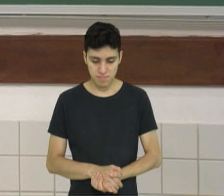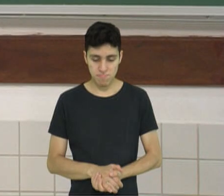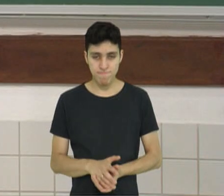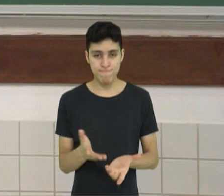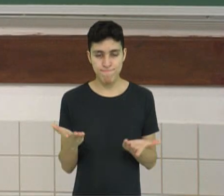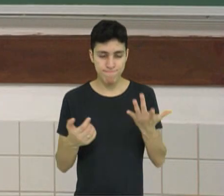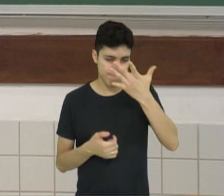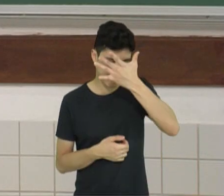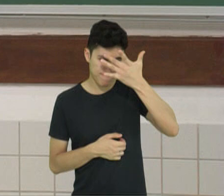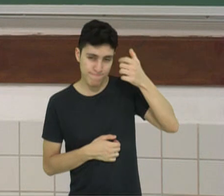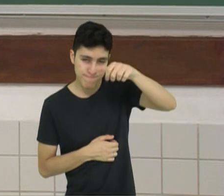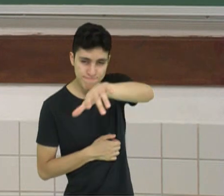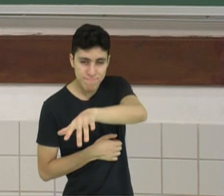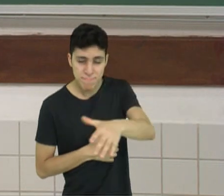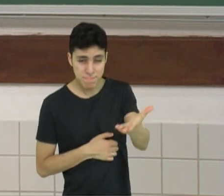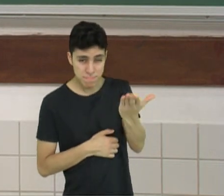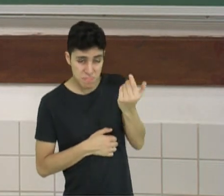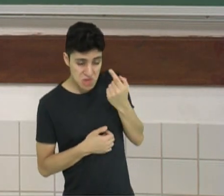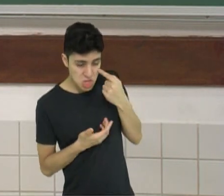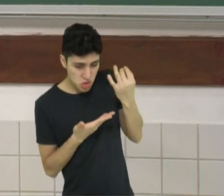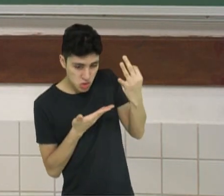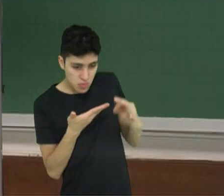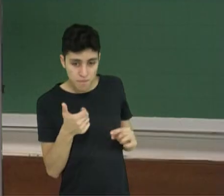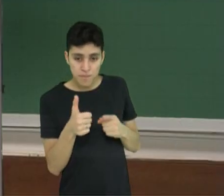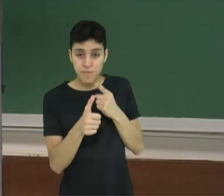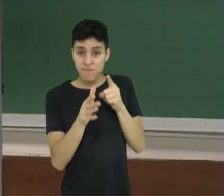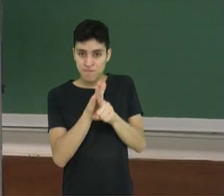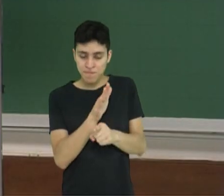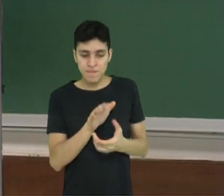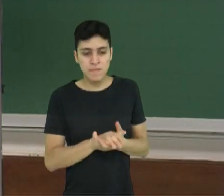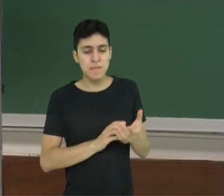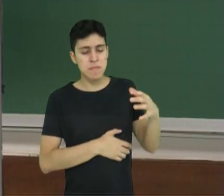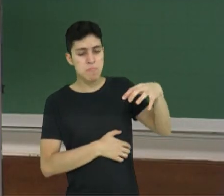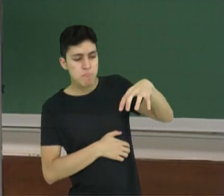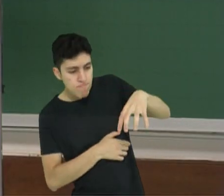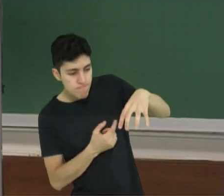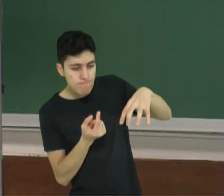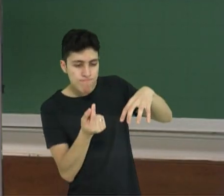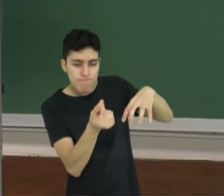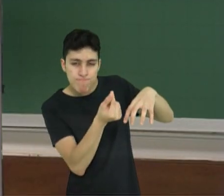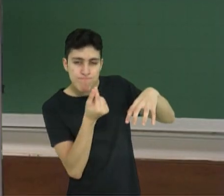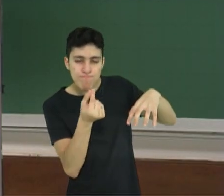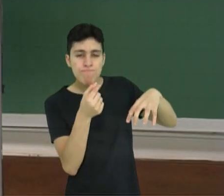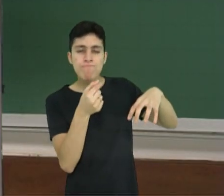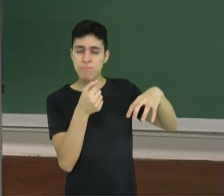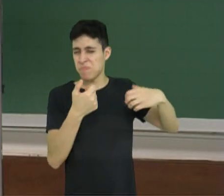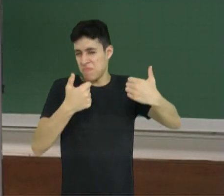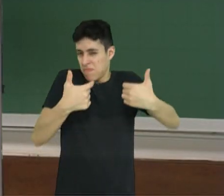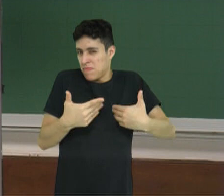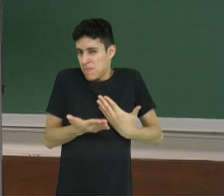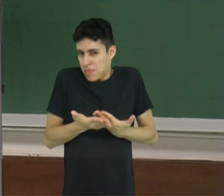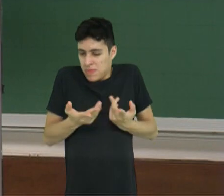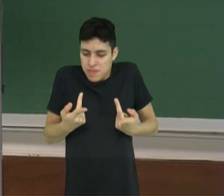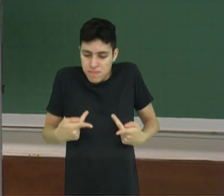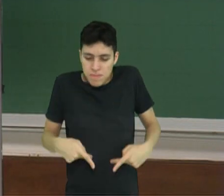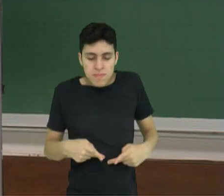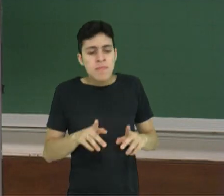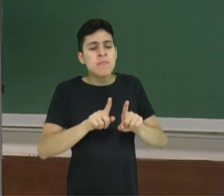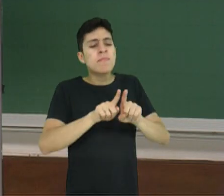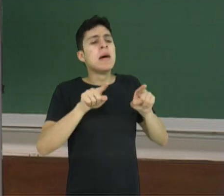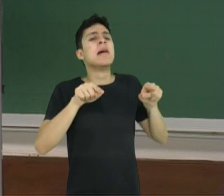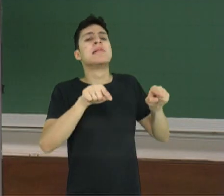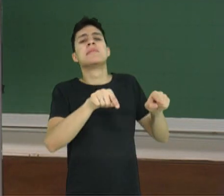E aí, galera, vamos corrigir então nosso primeiro questionário. Setor da economia apontado na aula e cujo desenvolvimento histórico vem causando